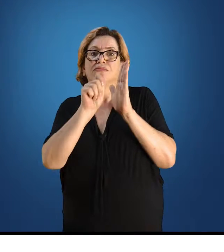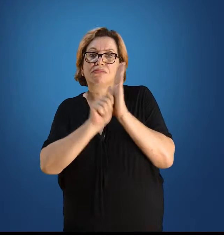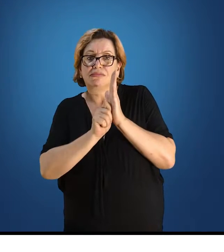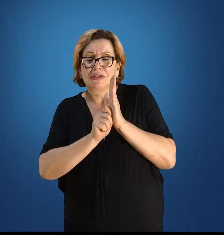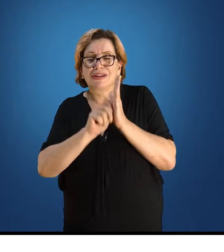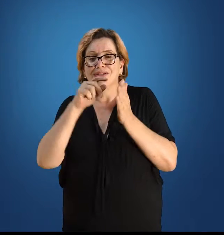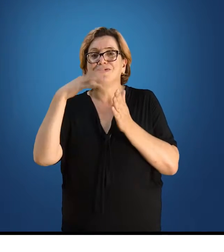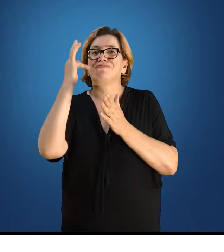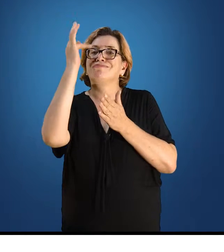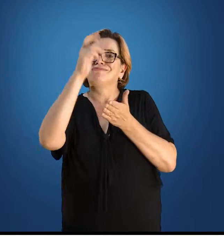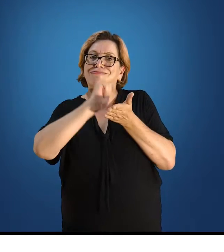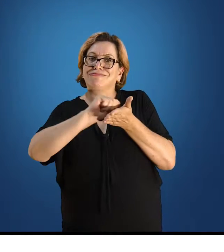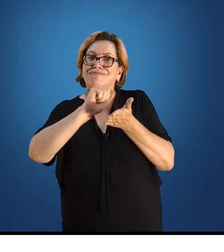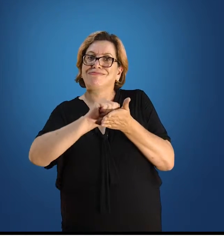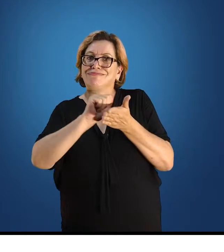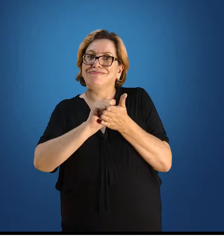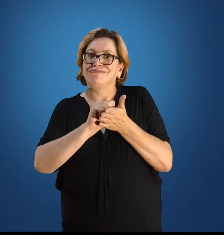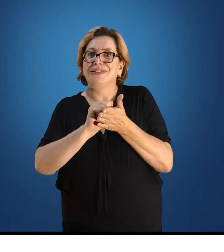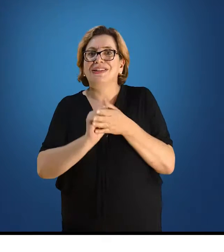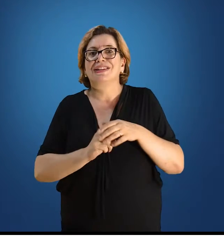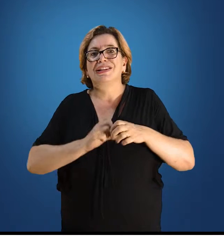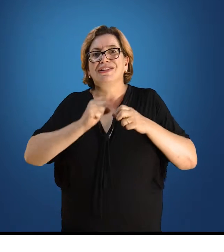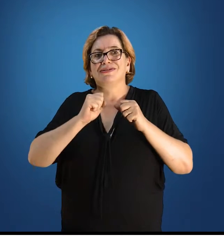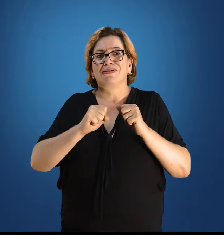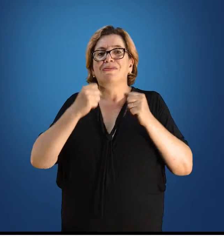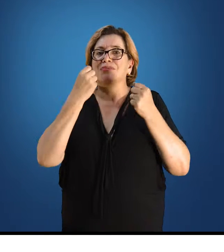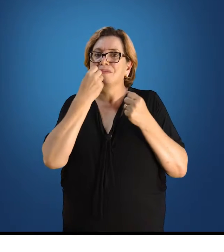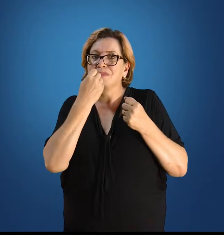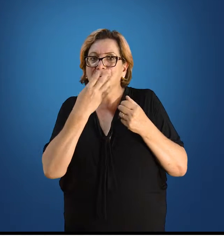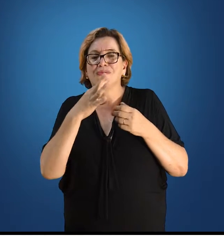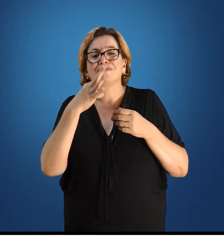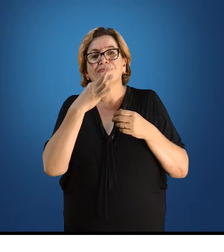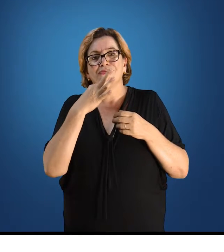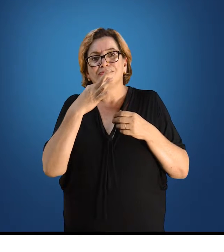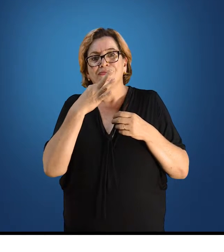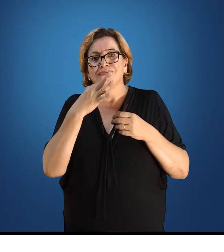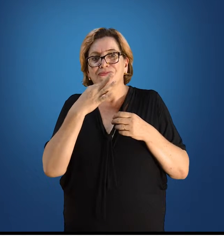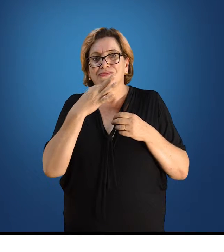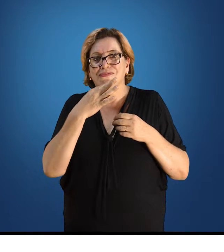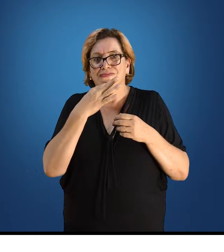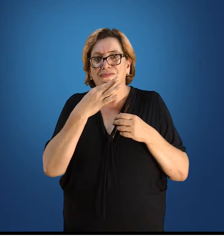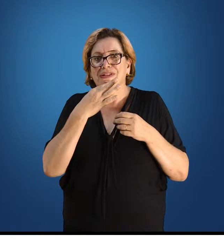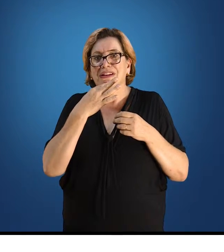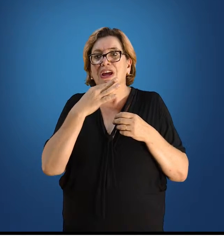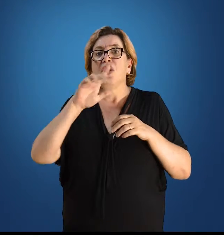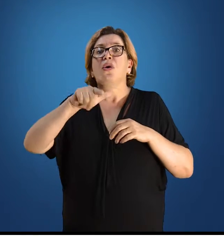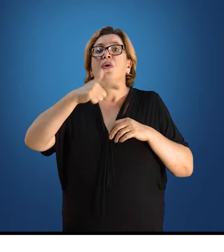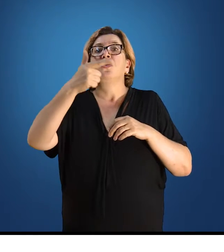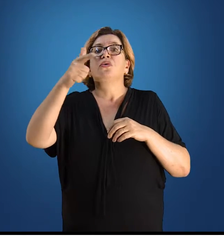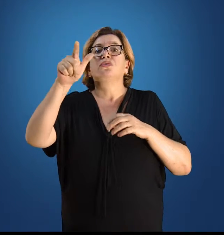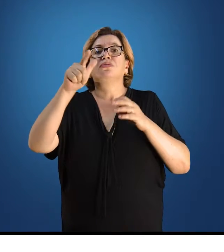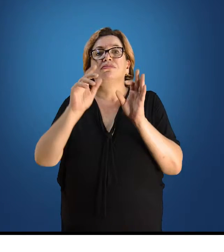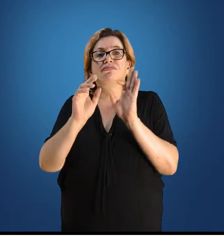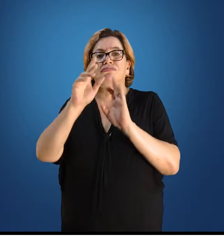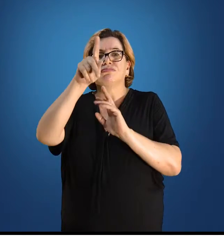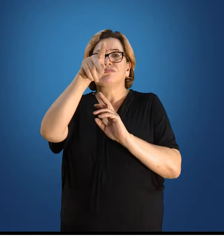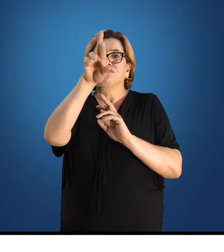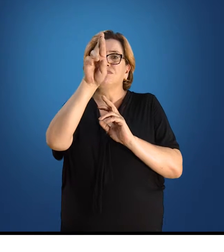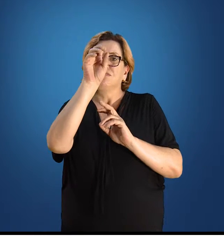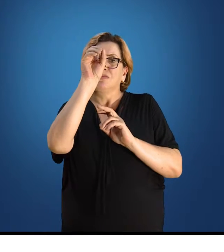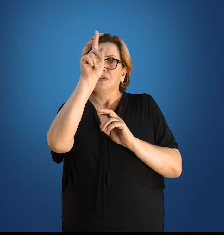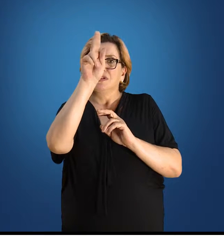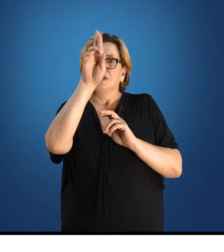for fazer isso com mais frequência, né, vale a pena conhecer certos programas que automatizam o processo